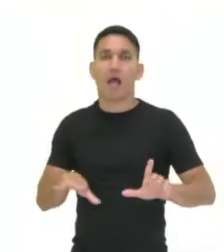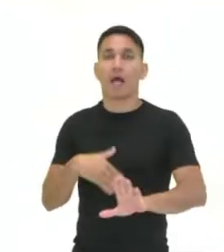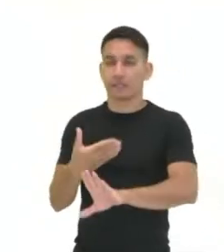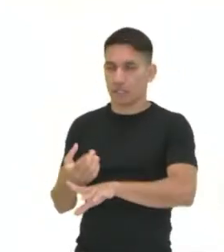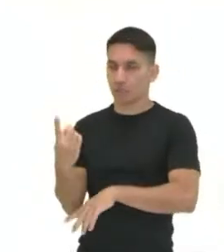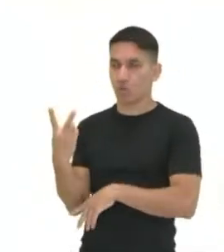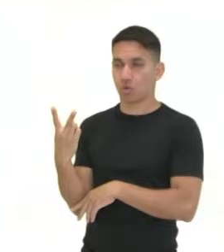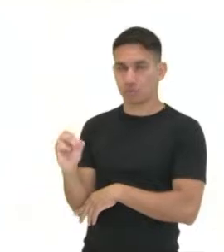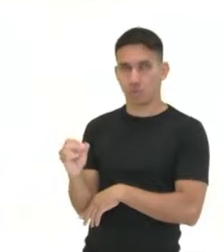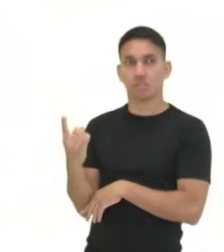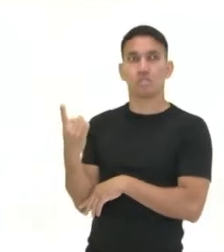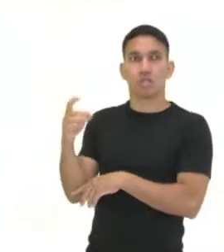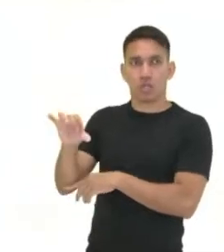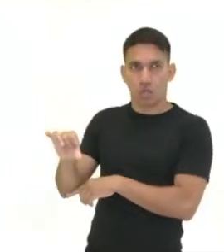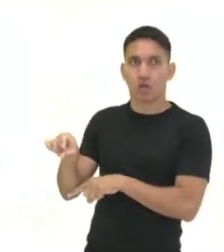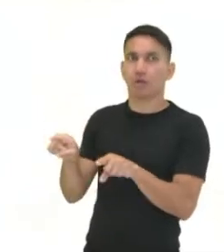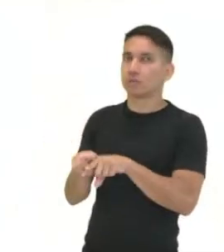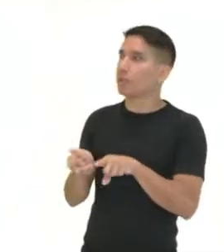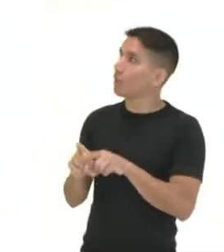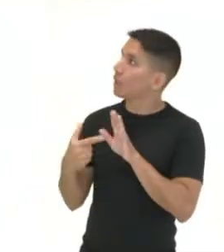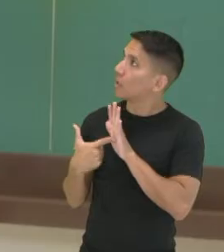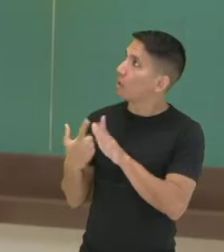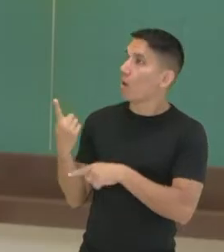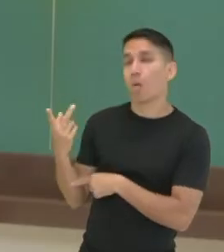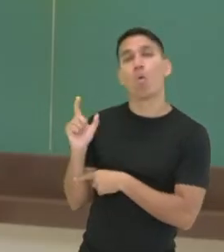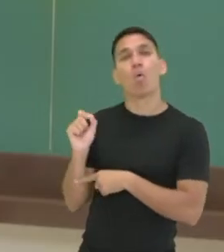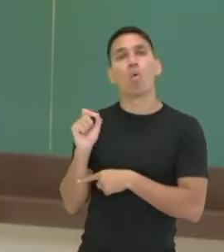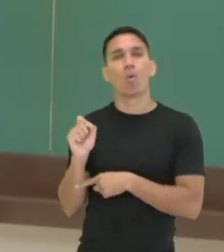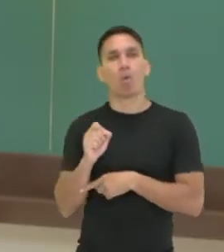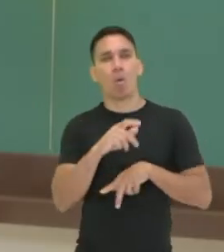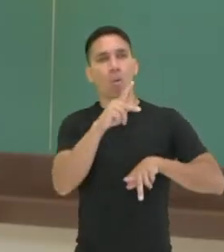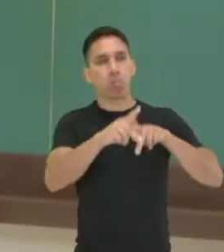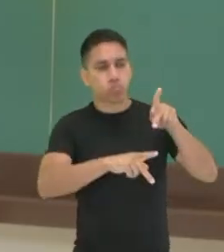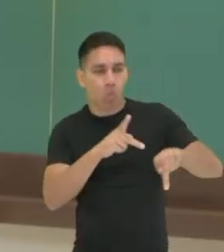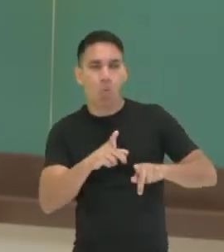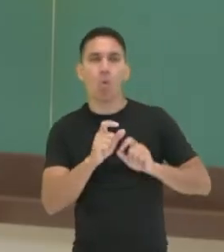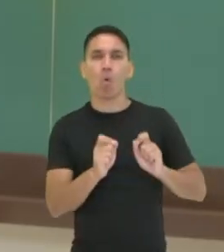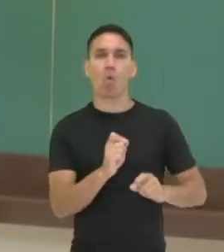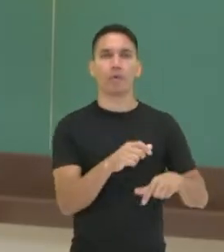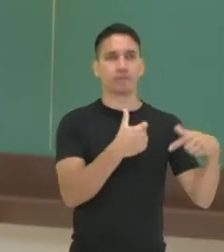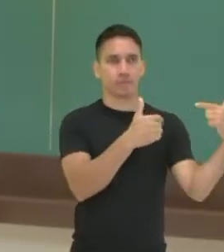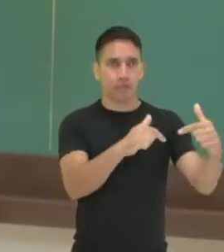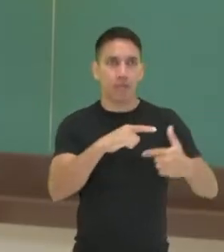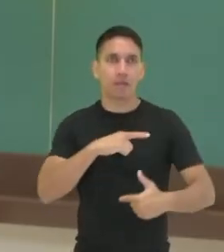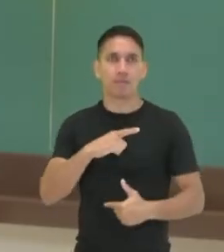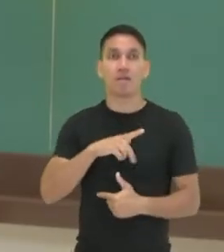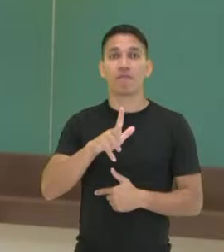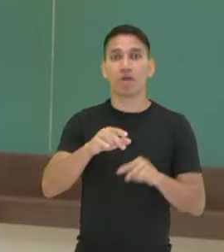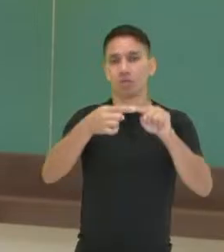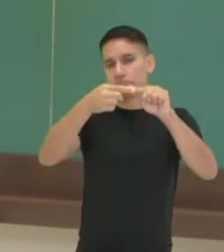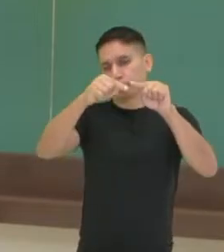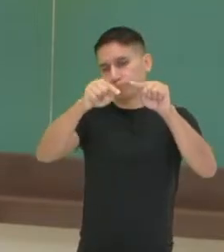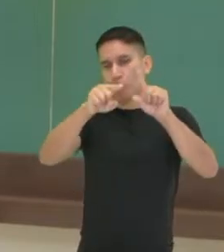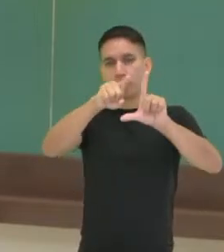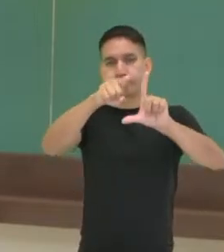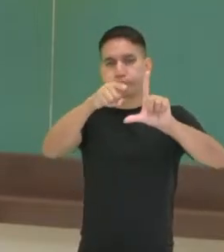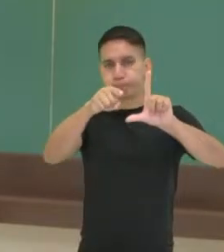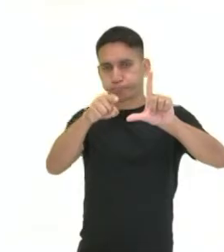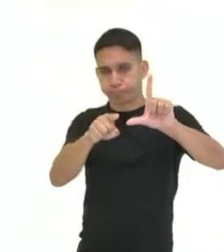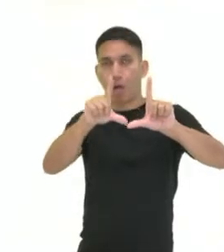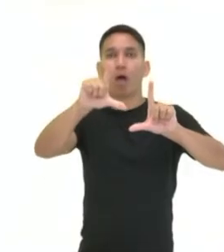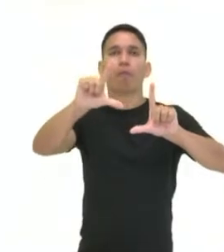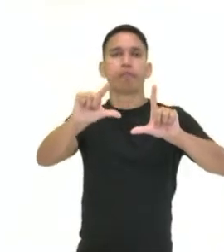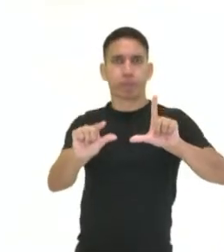2019, e essa população ocupada, então no mercado de trabalho, ela vai cair drasticamente, tá?